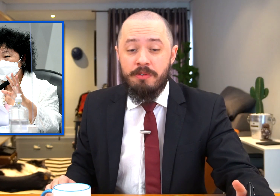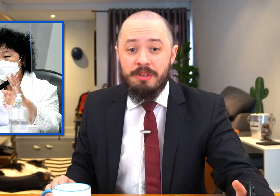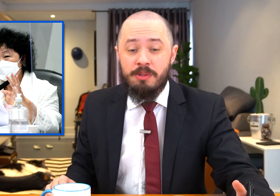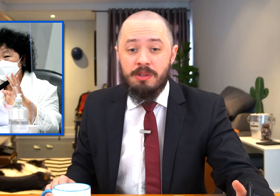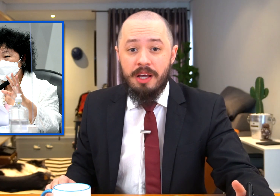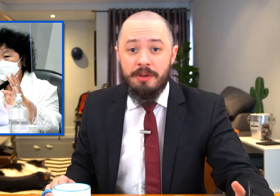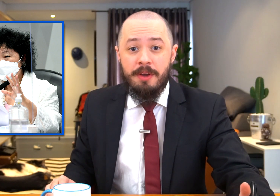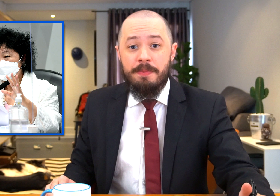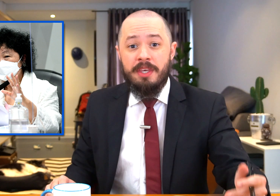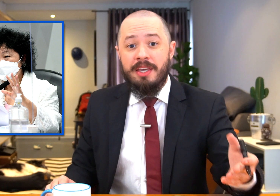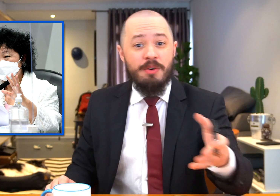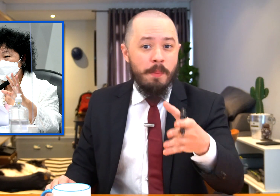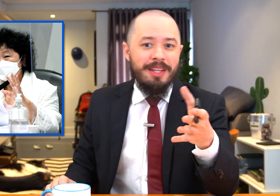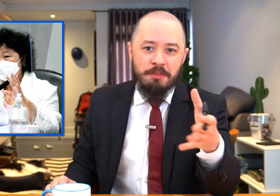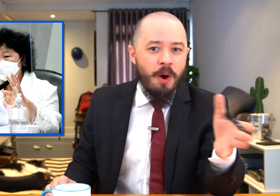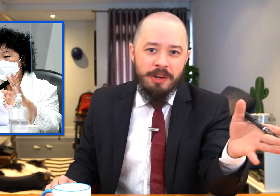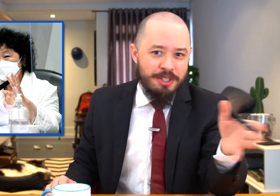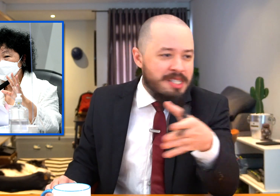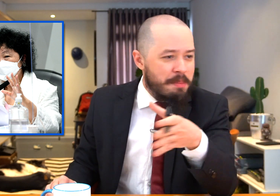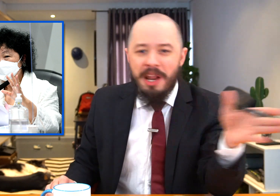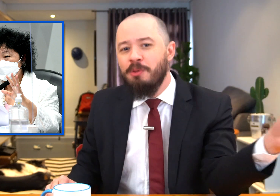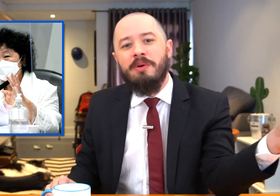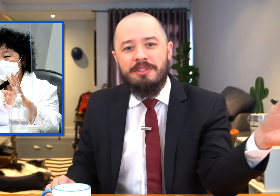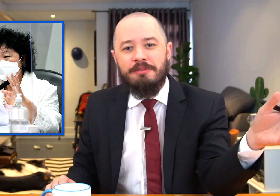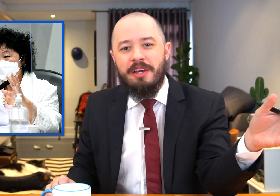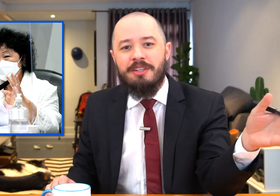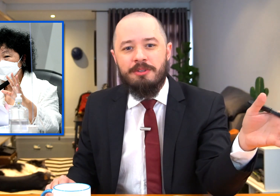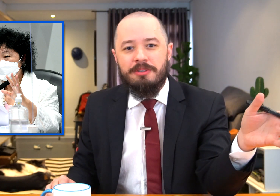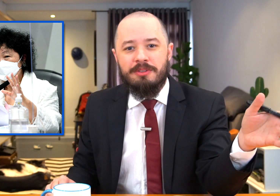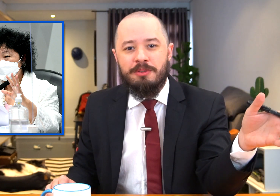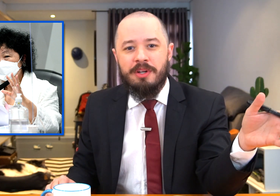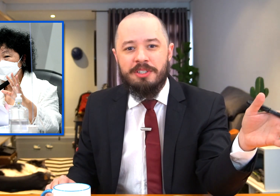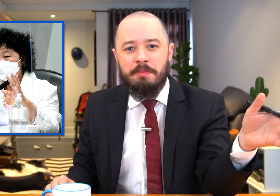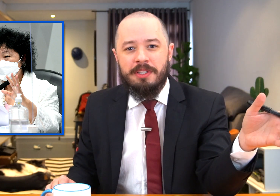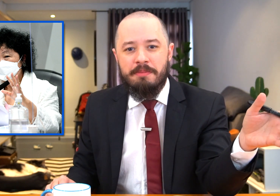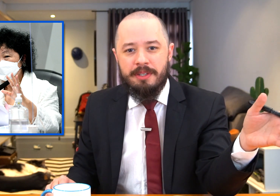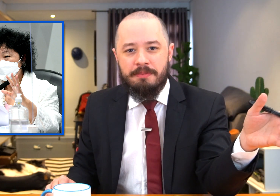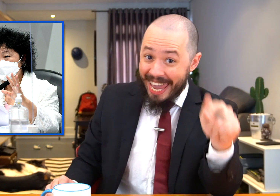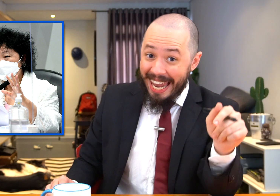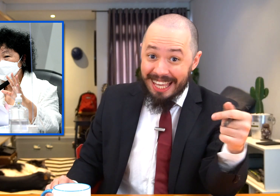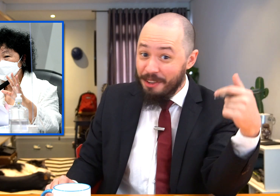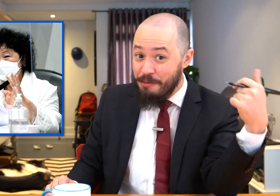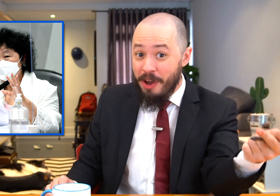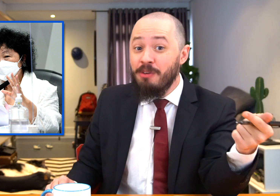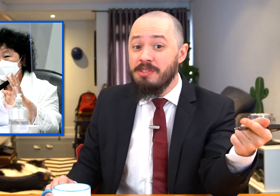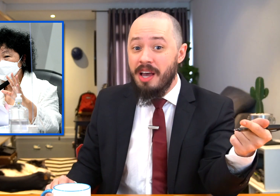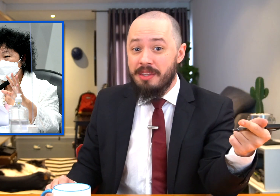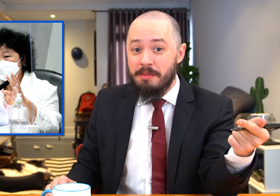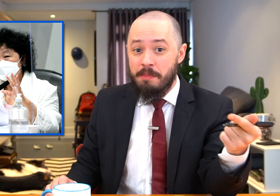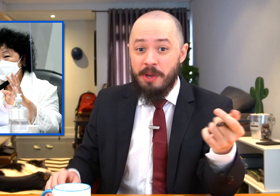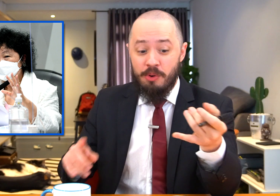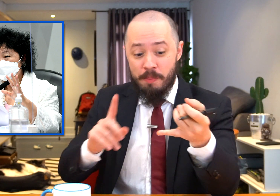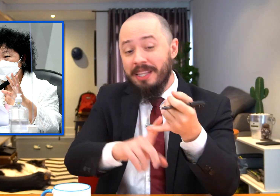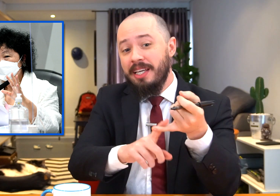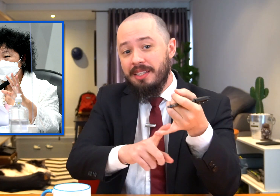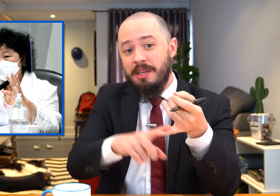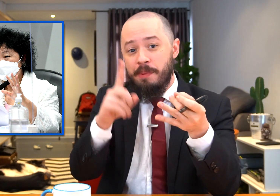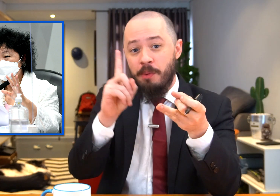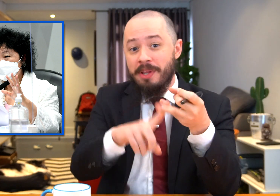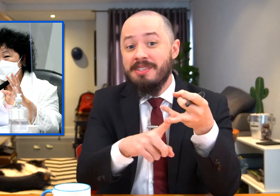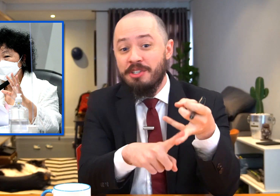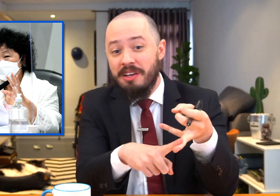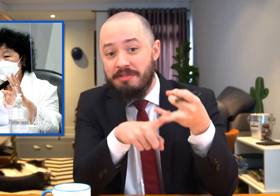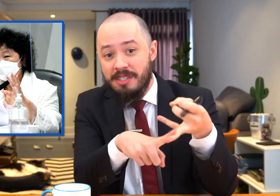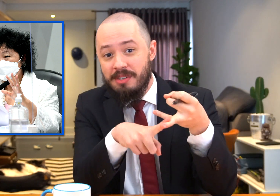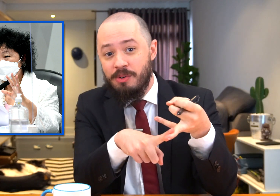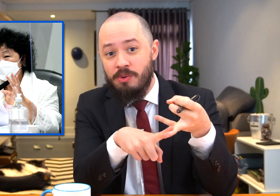Saúde do governo Bolsonaro e uma das maiores disseminadoras de fake news durante a pandemia. Ela que foi acusada pelo Mandetta e